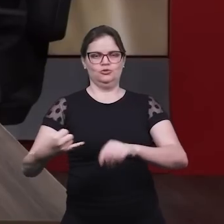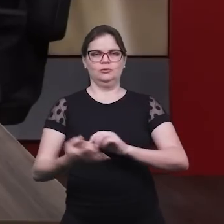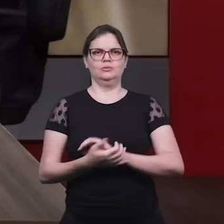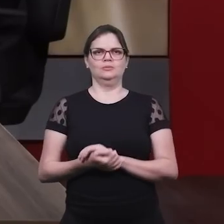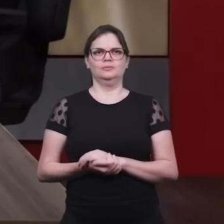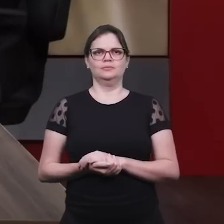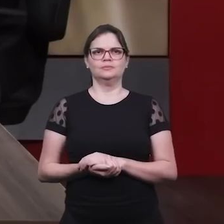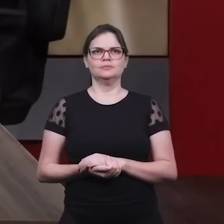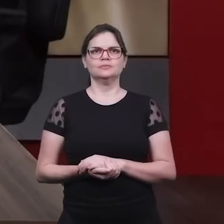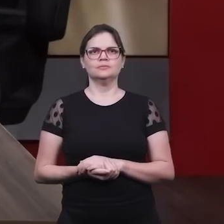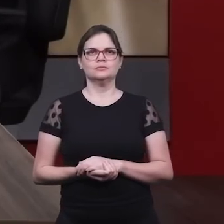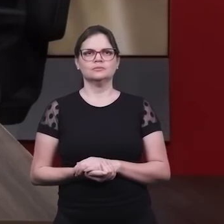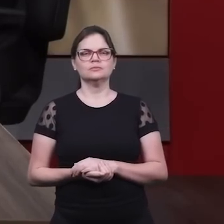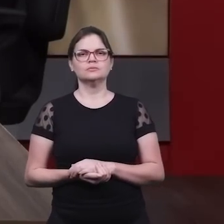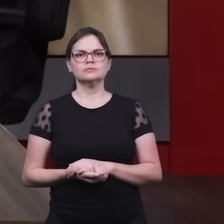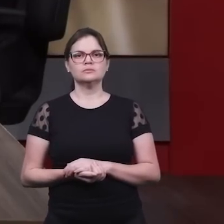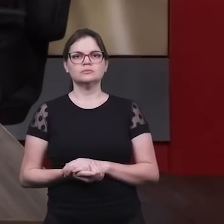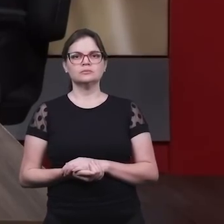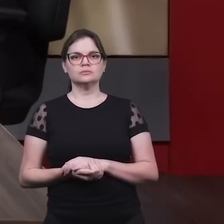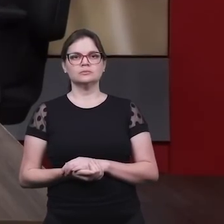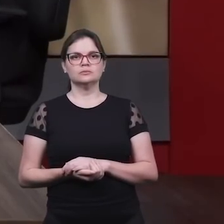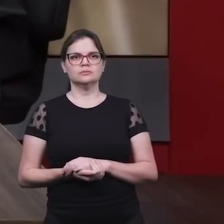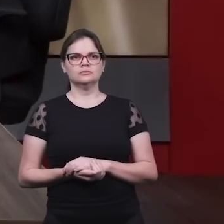Prometida. Agora...